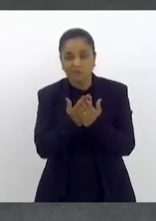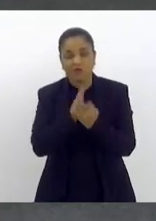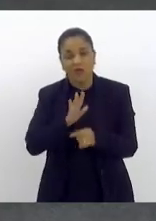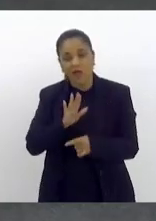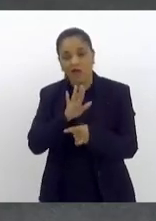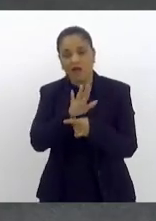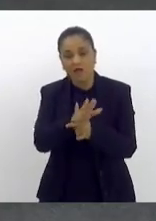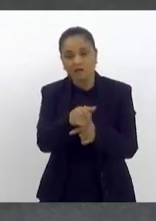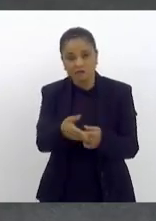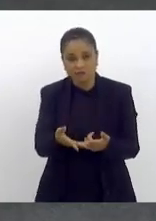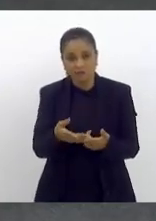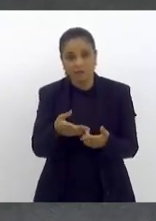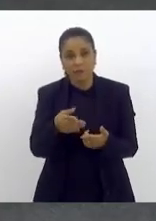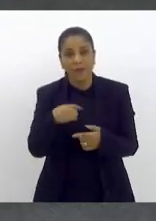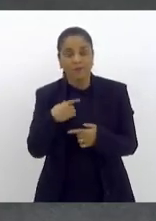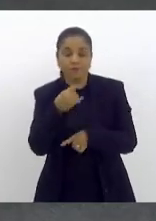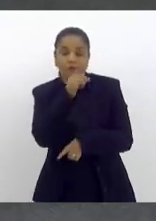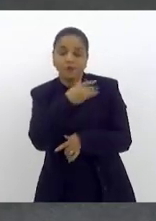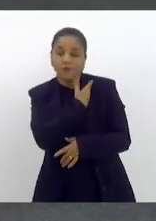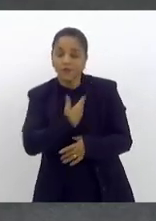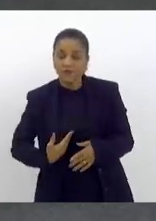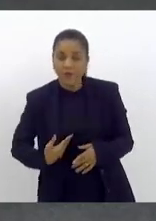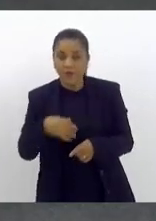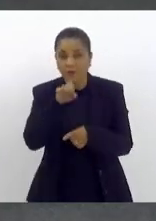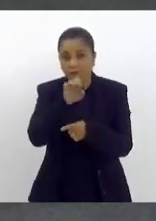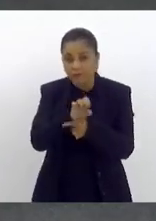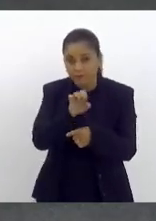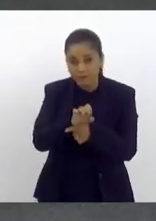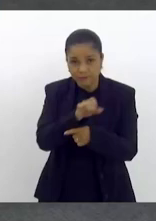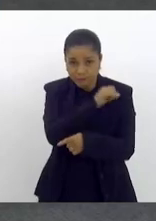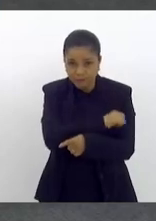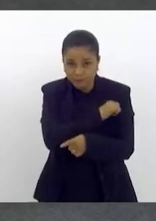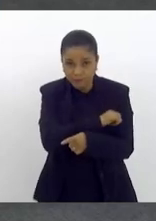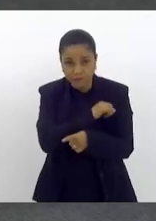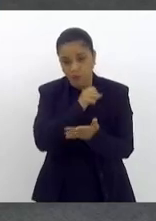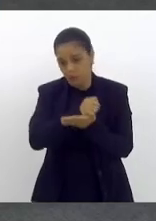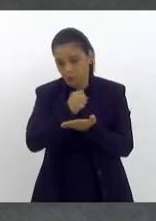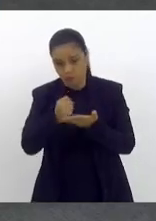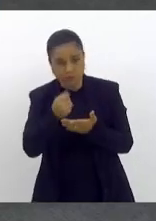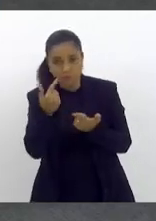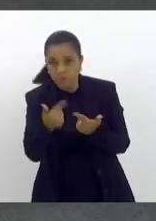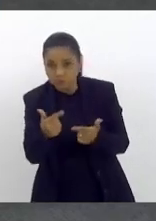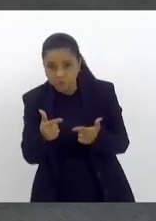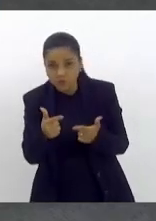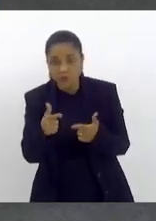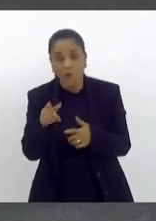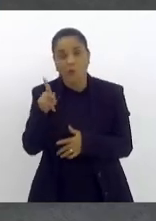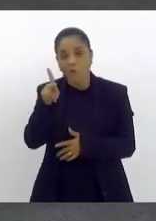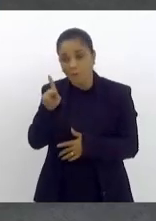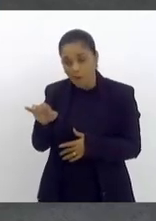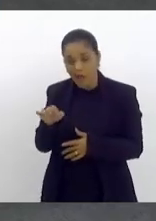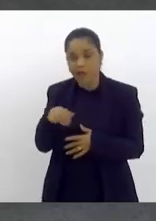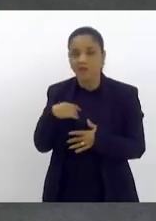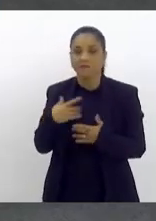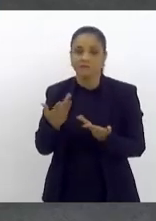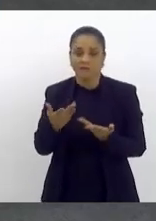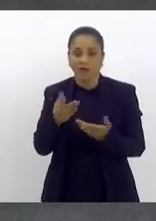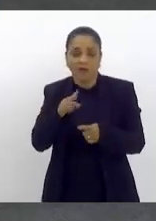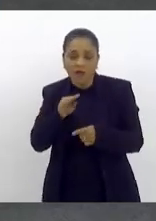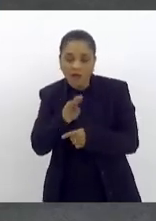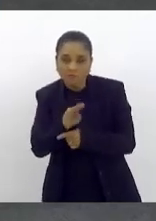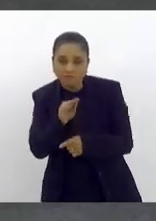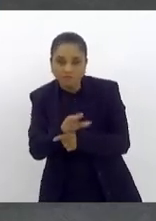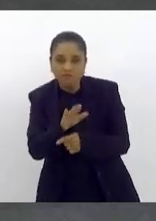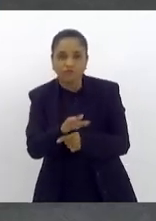fez a contratação, aquele pai estava lá, um senhor, né, administrando aquela situação.